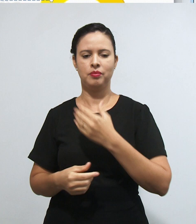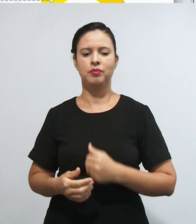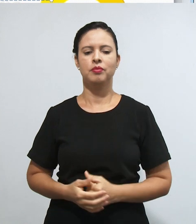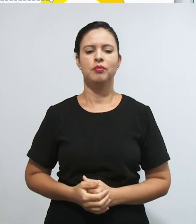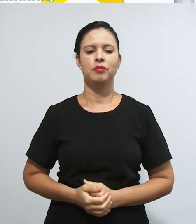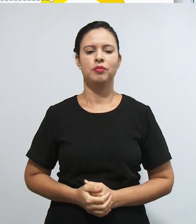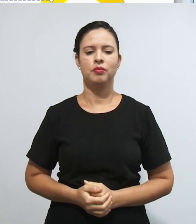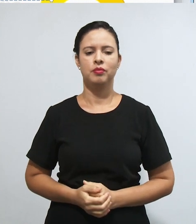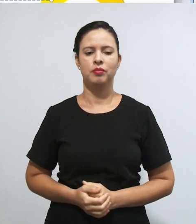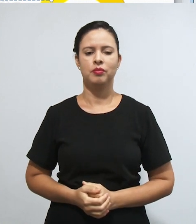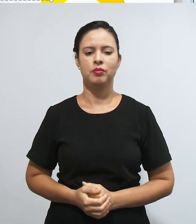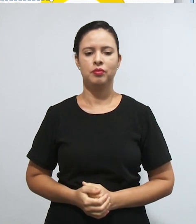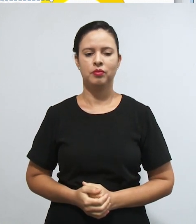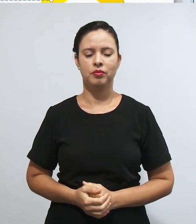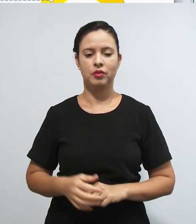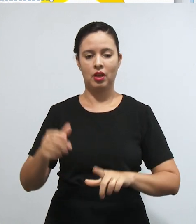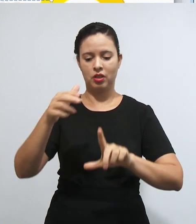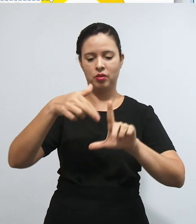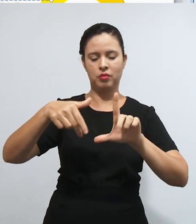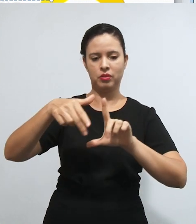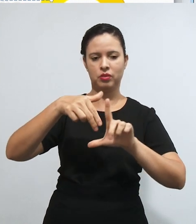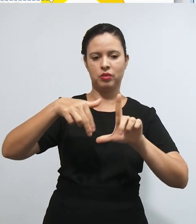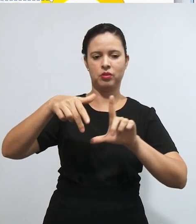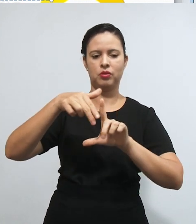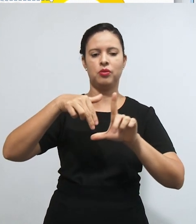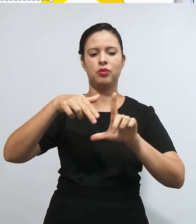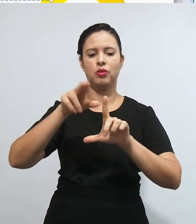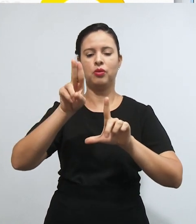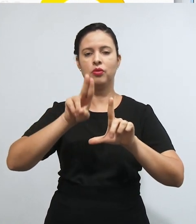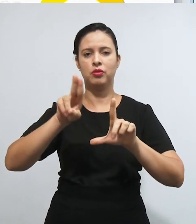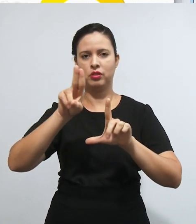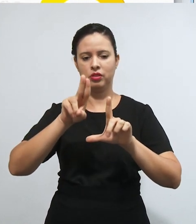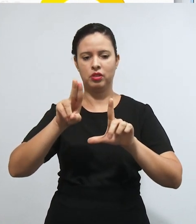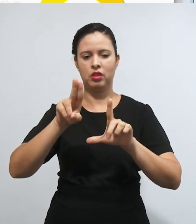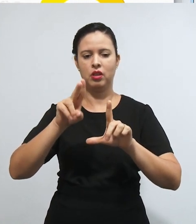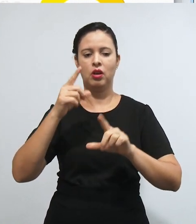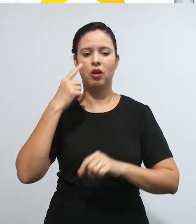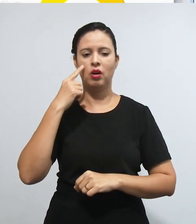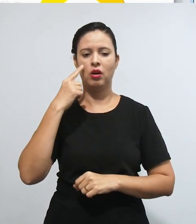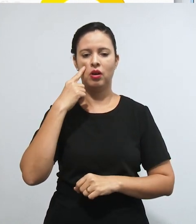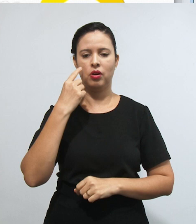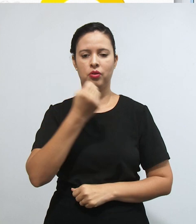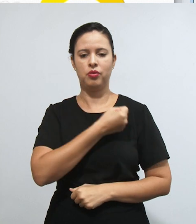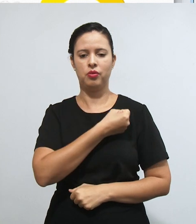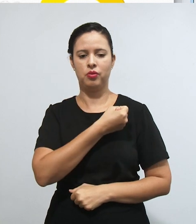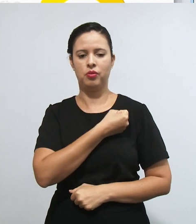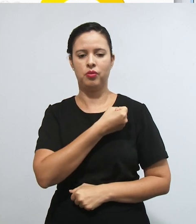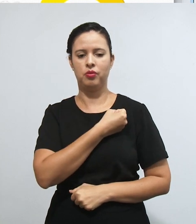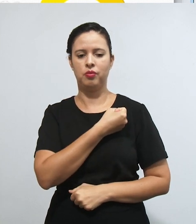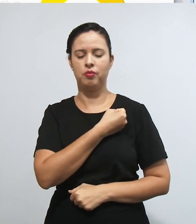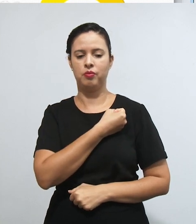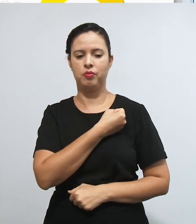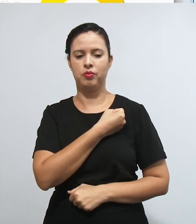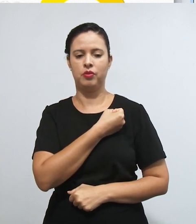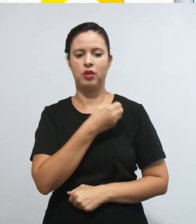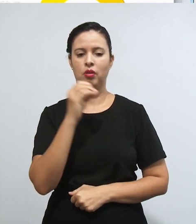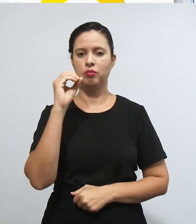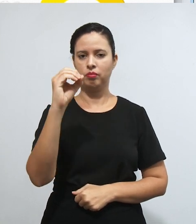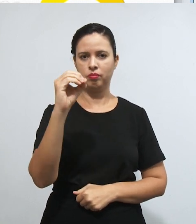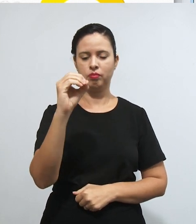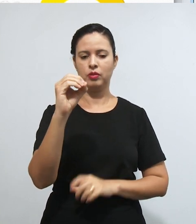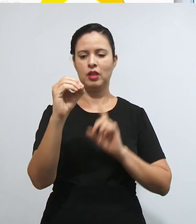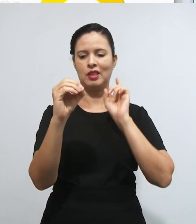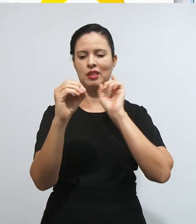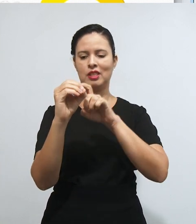vou clicar aqui em animações novamente, ó, e vou tirar essas animações, tá? Que já estavam aqui previstas, ó. Vou clicar na bola no 0, ó,